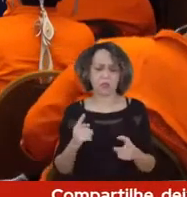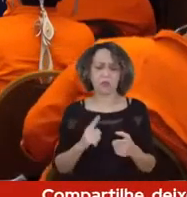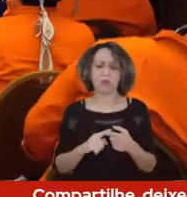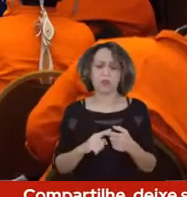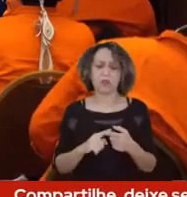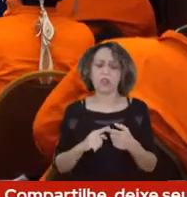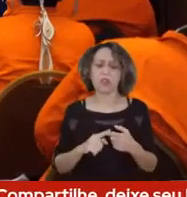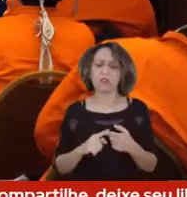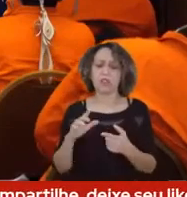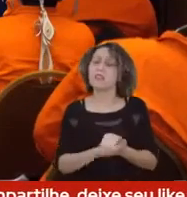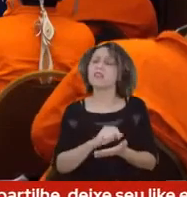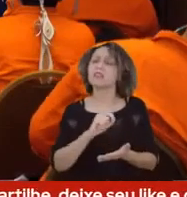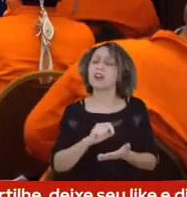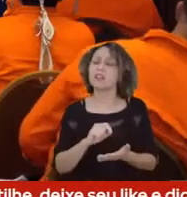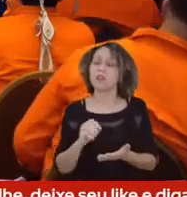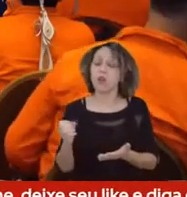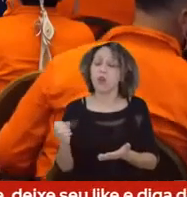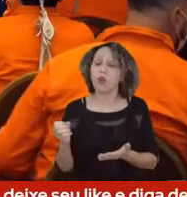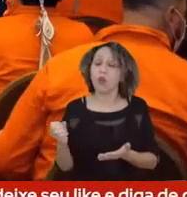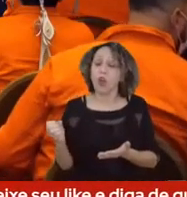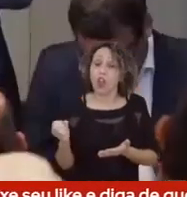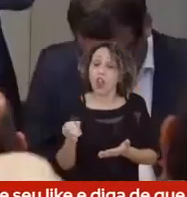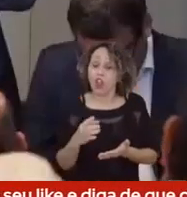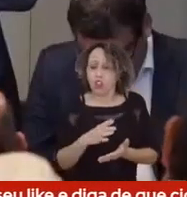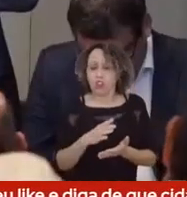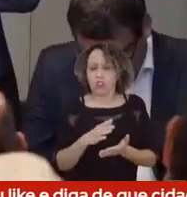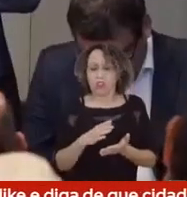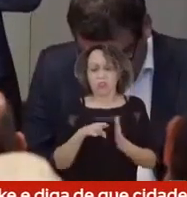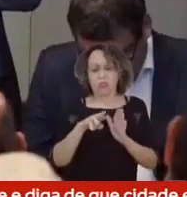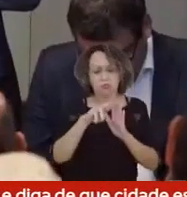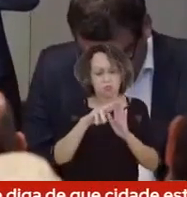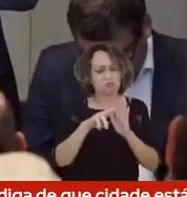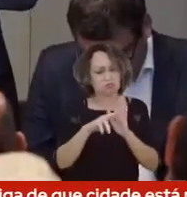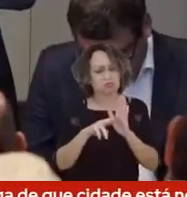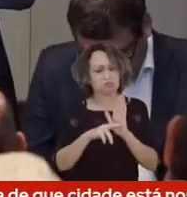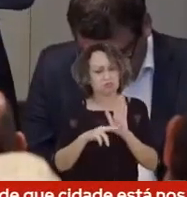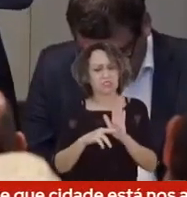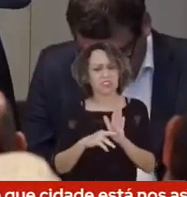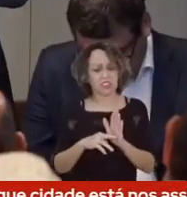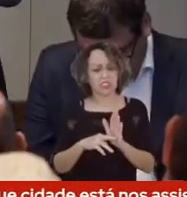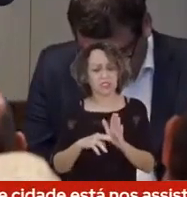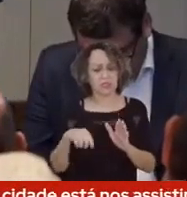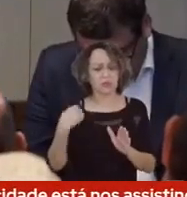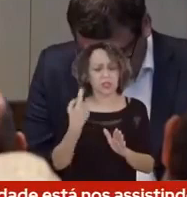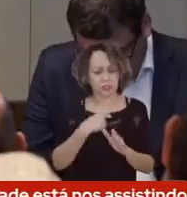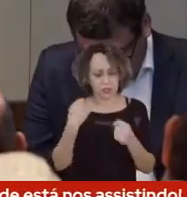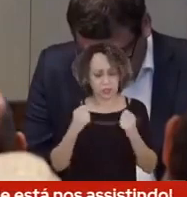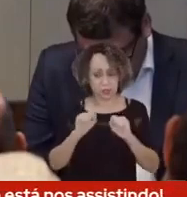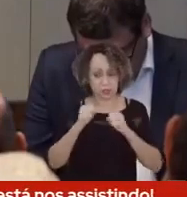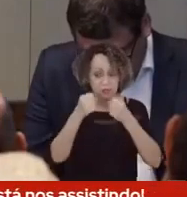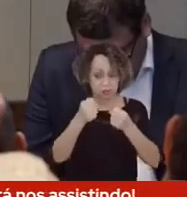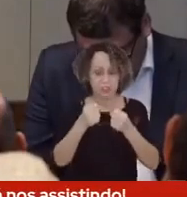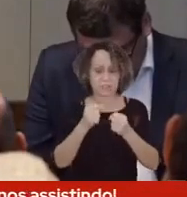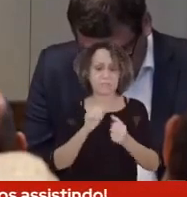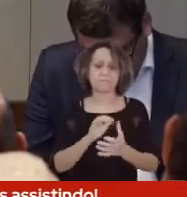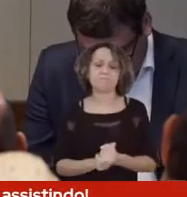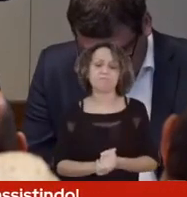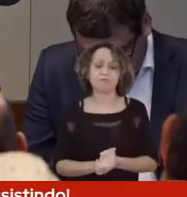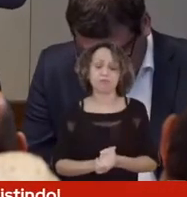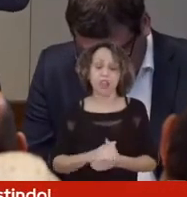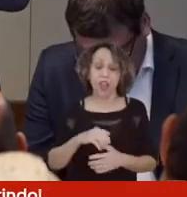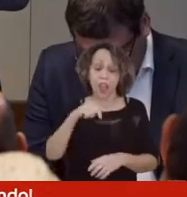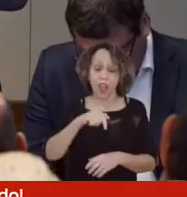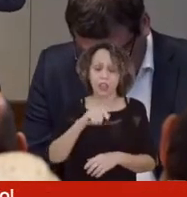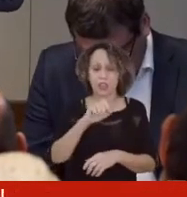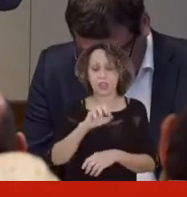dificuldade. Mas a gente precisa enfrentar e encarar. Então, aqui no Estado do Rio de Janeiro, que a gente